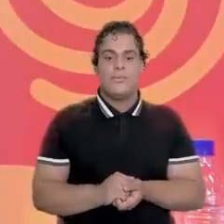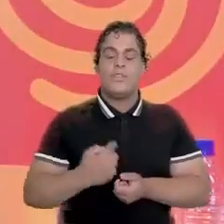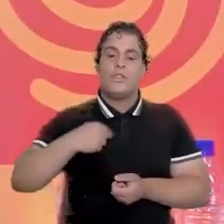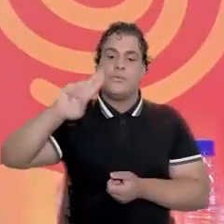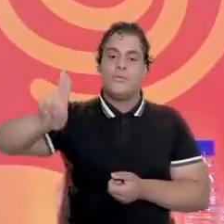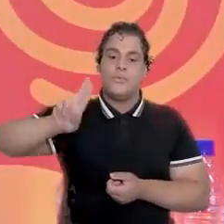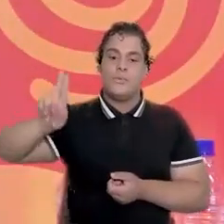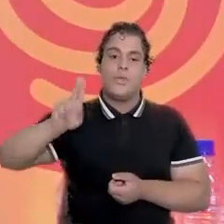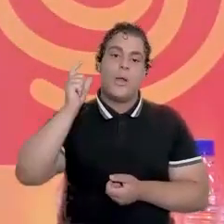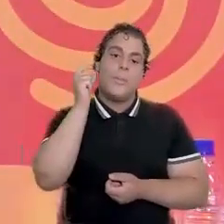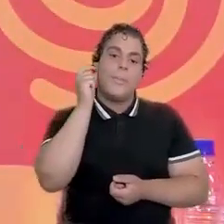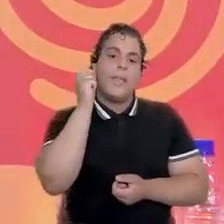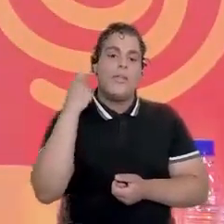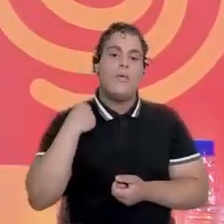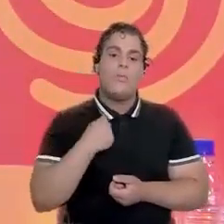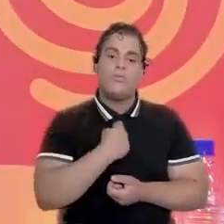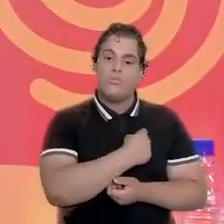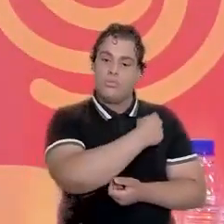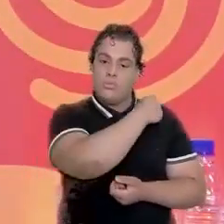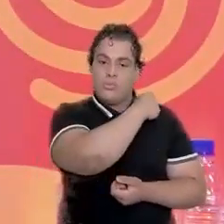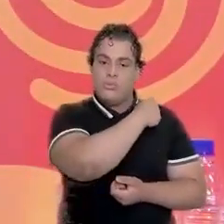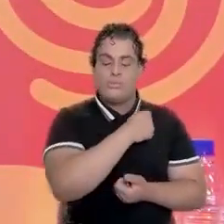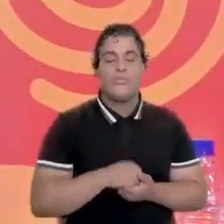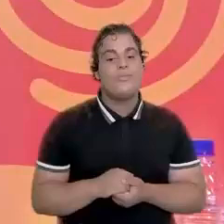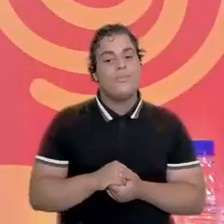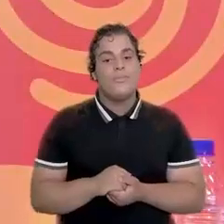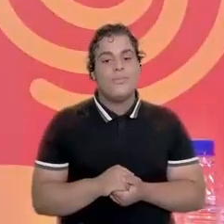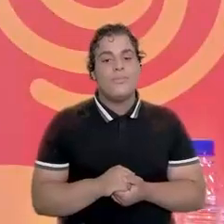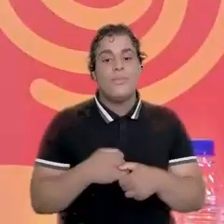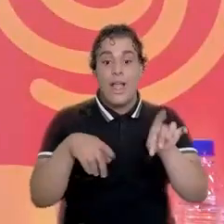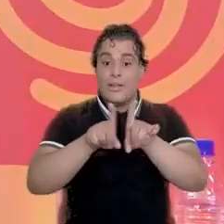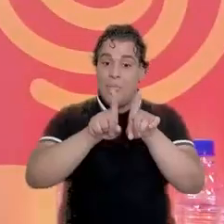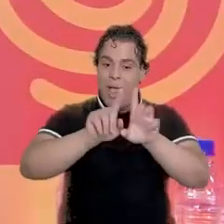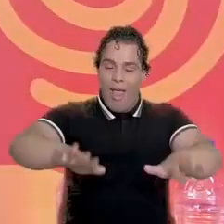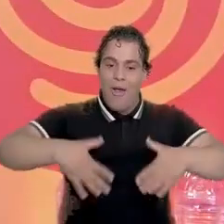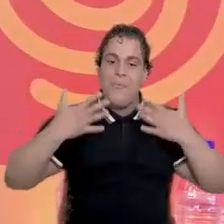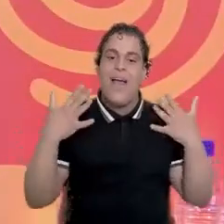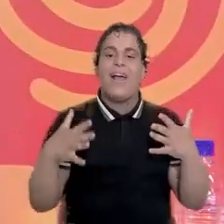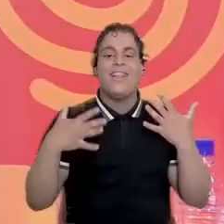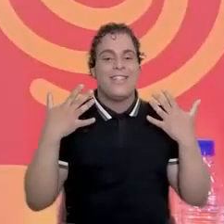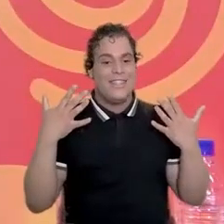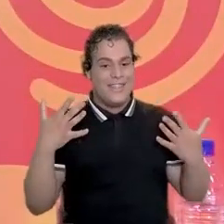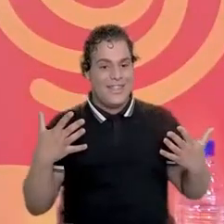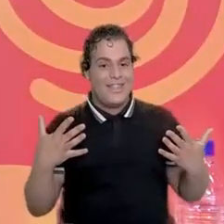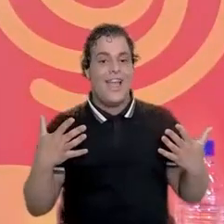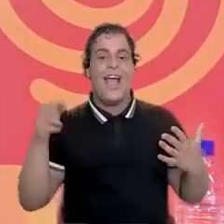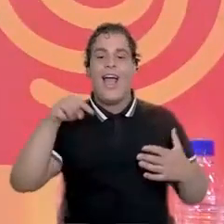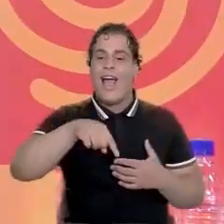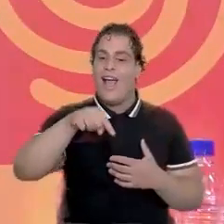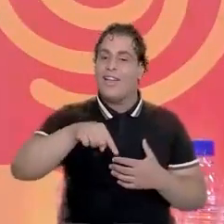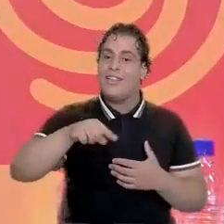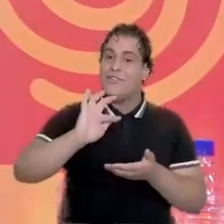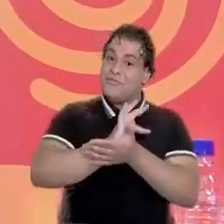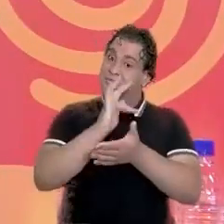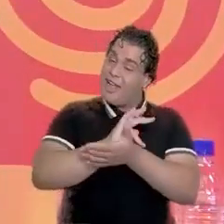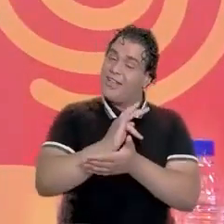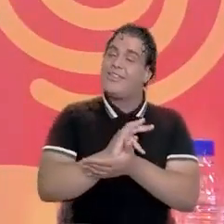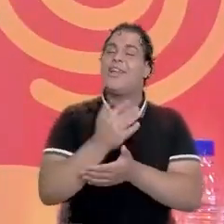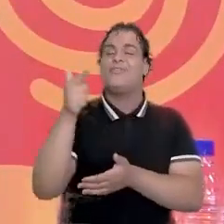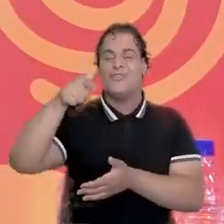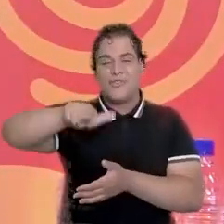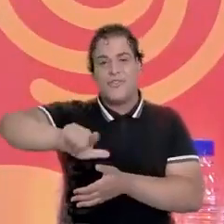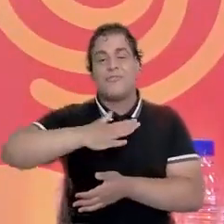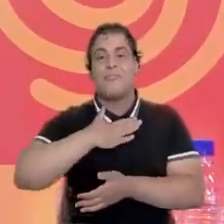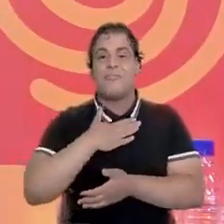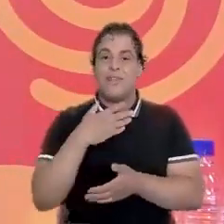estou usando brincos, colar, e é uma alegria estar aqui no FLI Araxá mais uma vez, minha